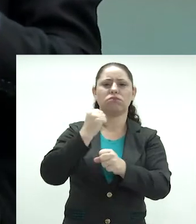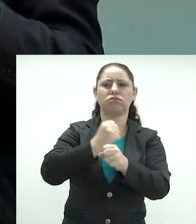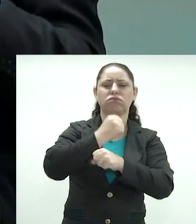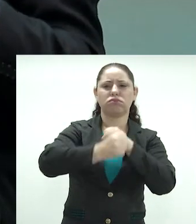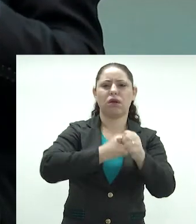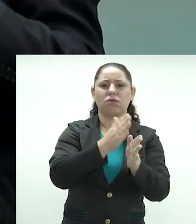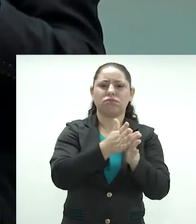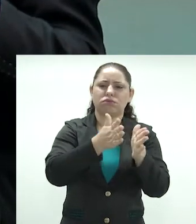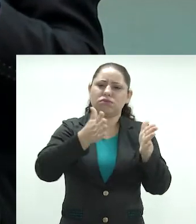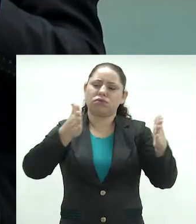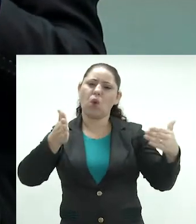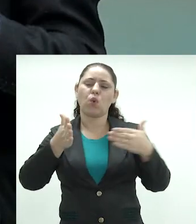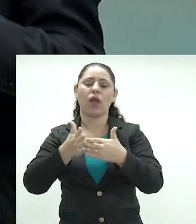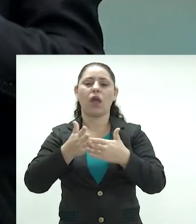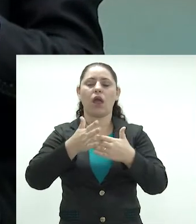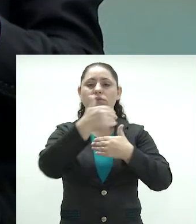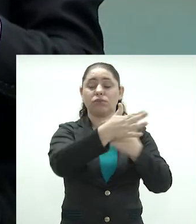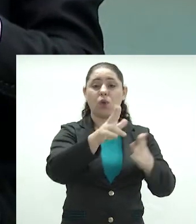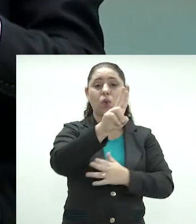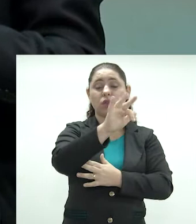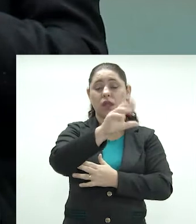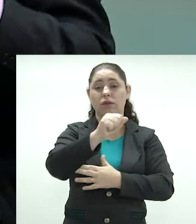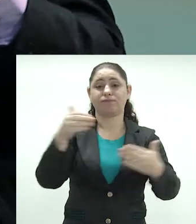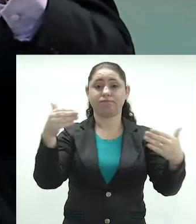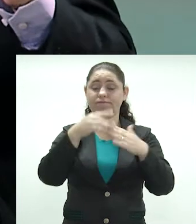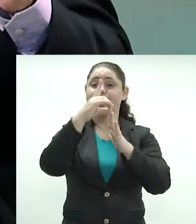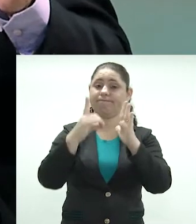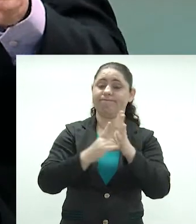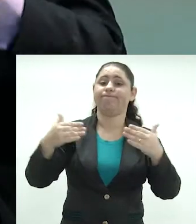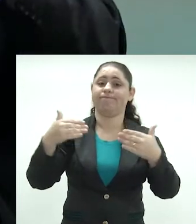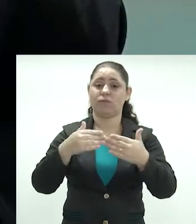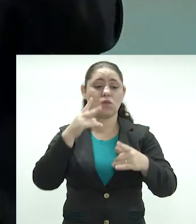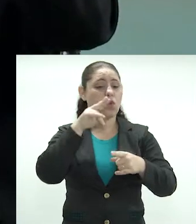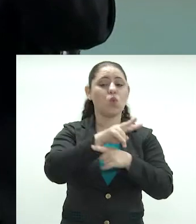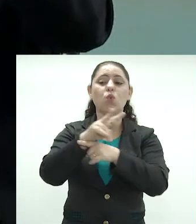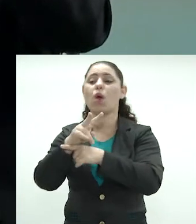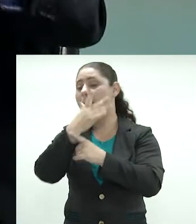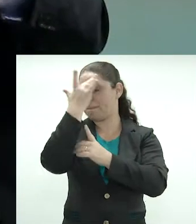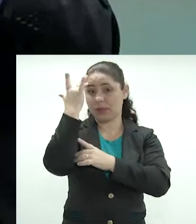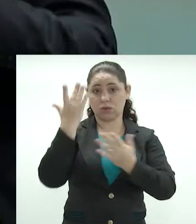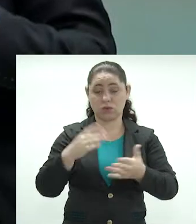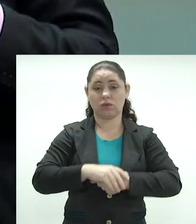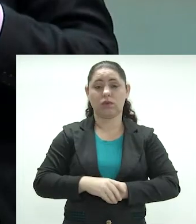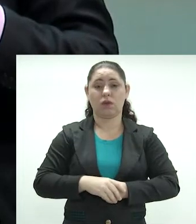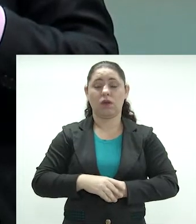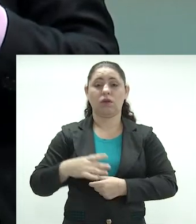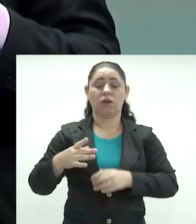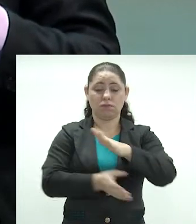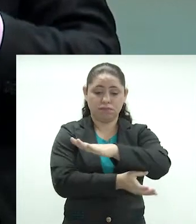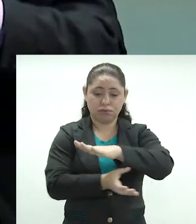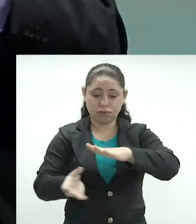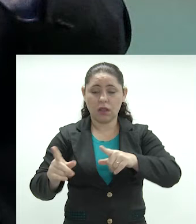passado inteiro foi em quantitativo de UTI. E decretos, medidas restritivas, acompanhamento do rastreamento de